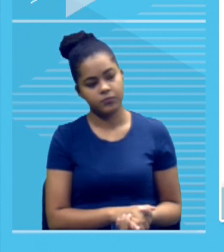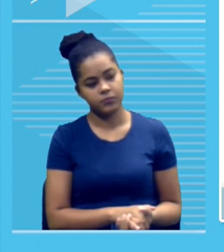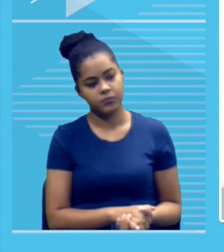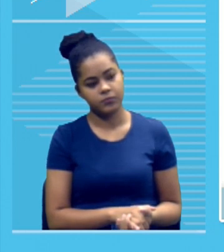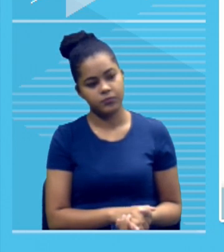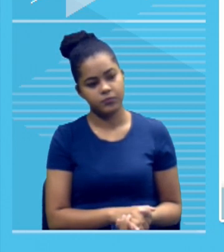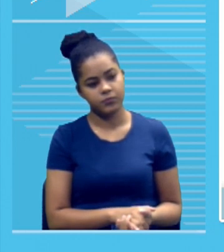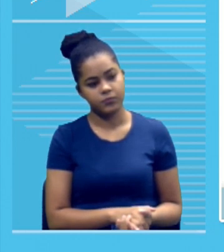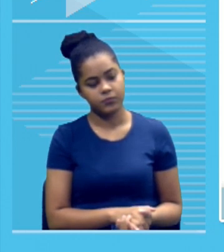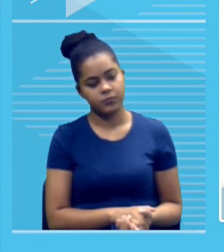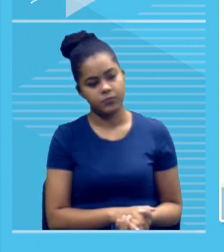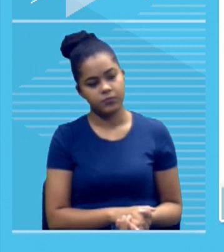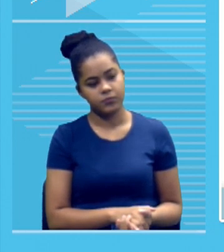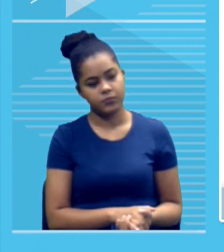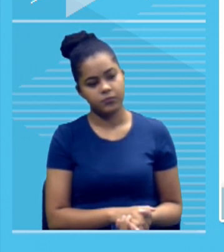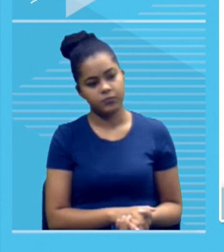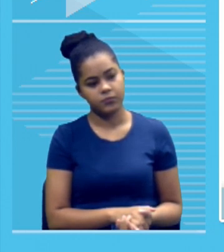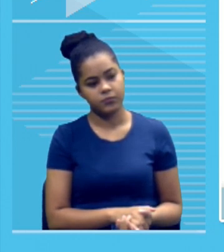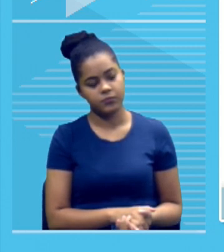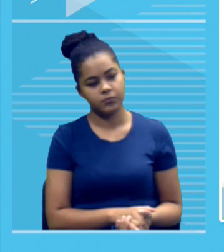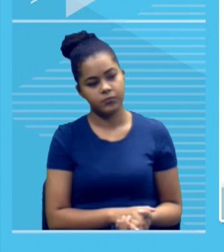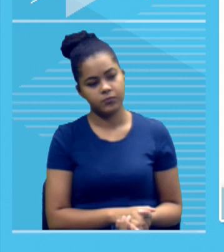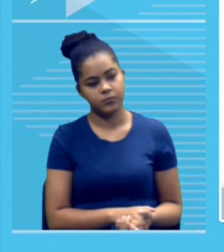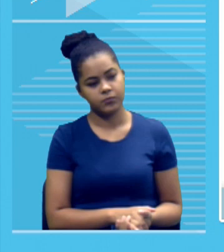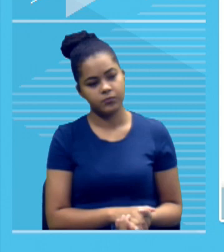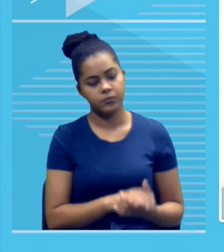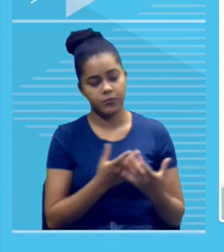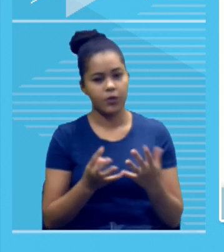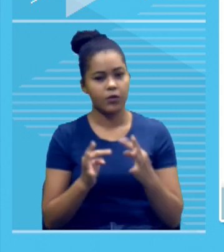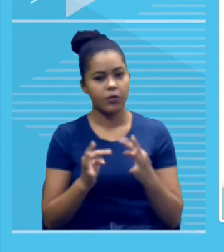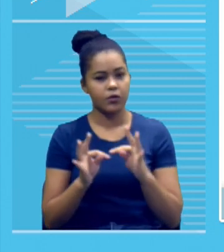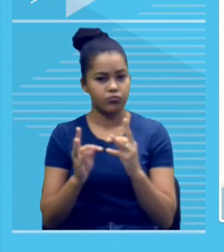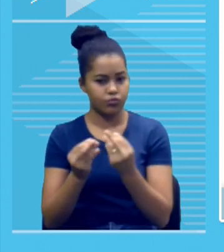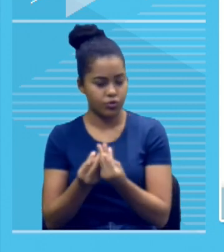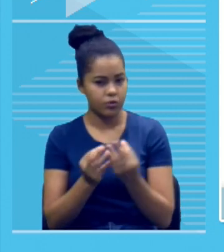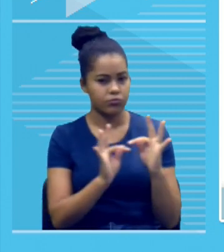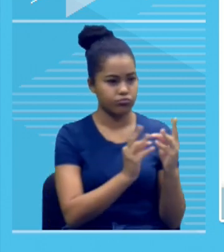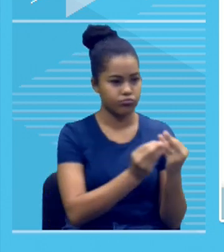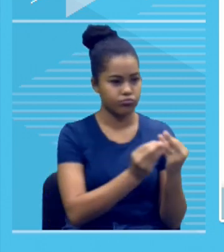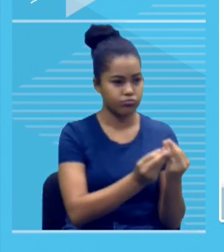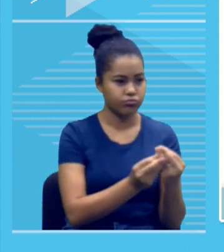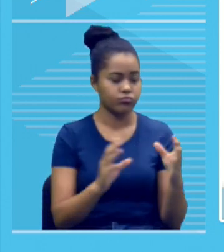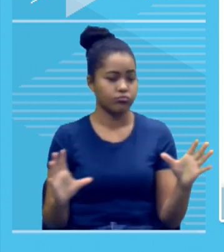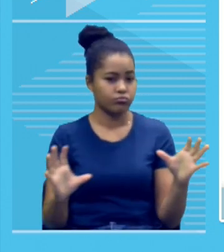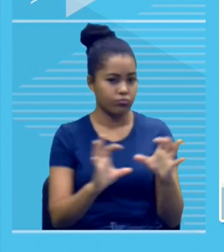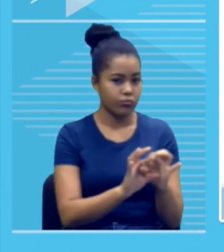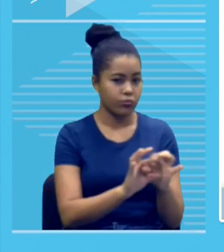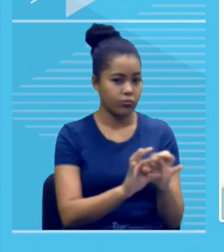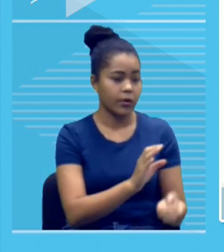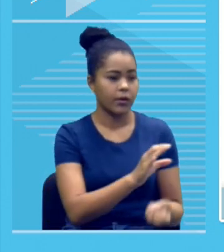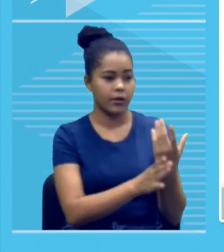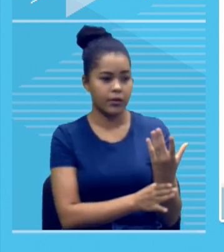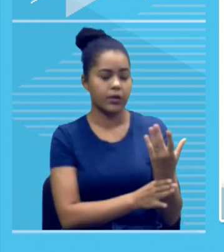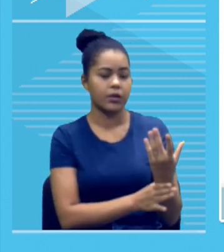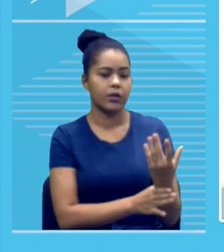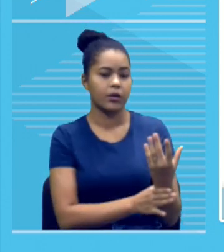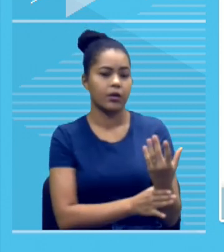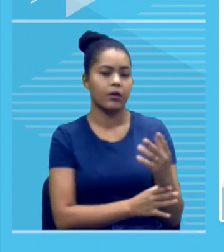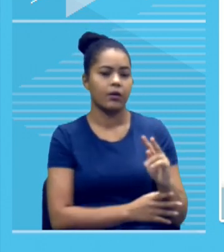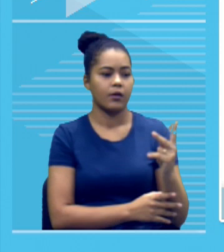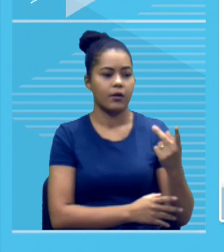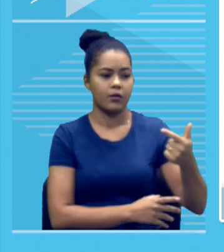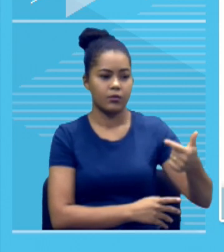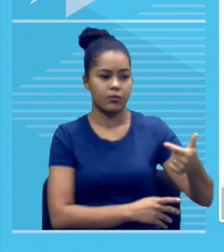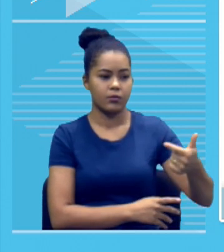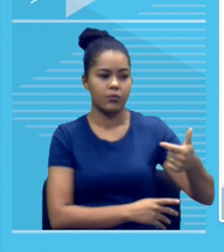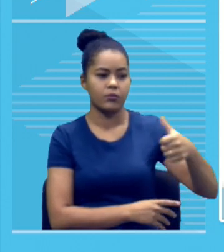que é o ácido sulfúrico. Aqui é a formação da chuva ácida, é uma reação de adição. Então, na química inorgânica, a